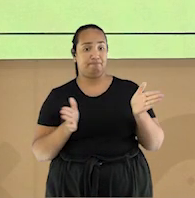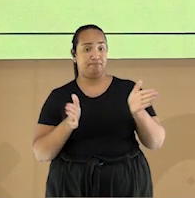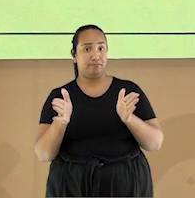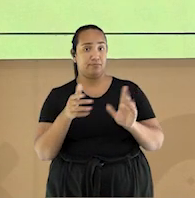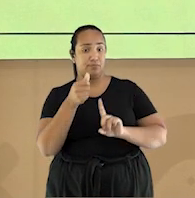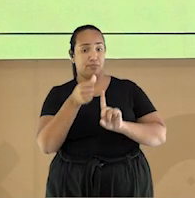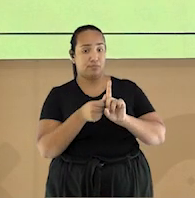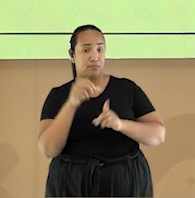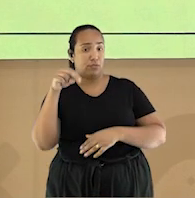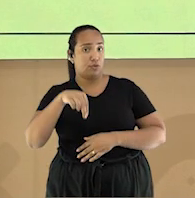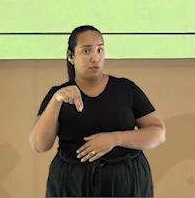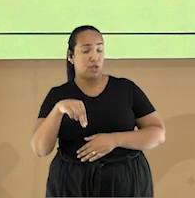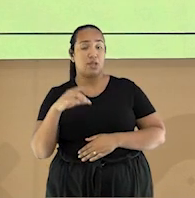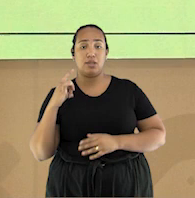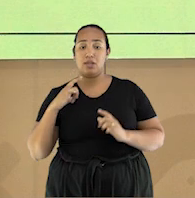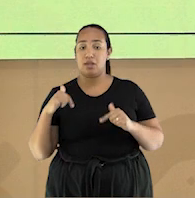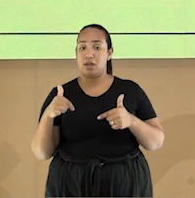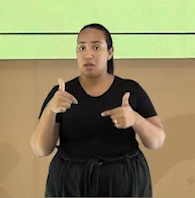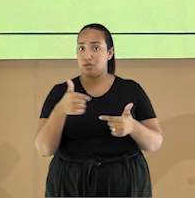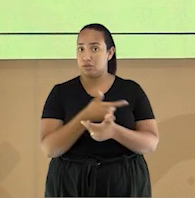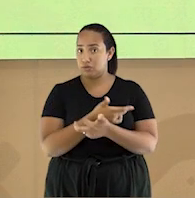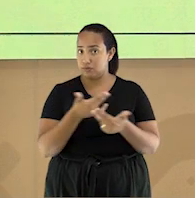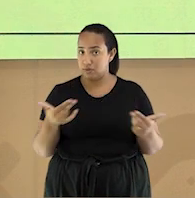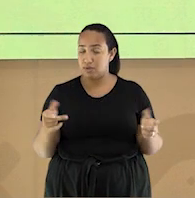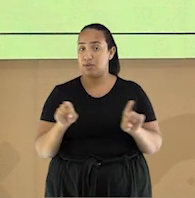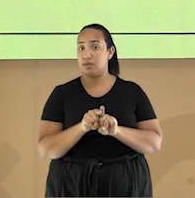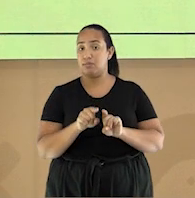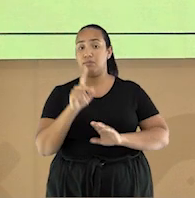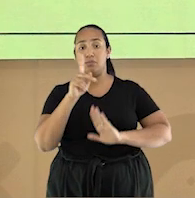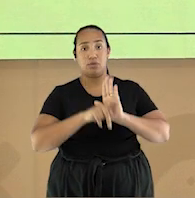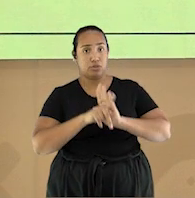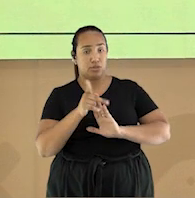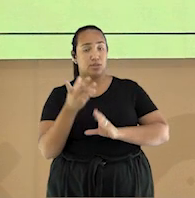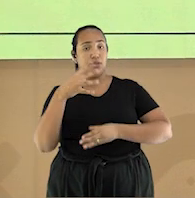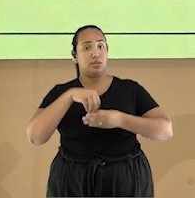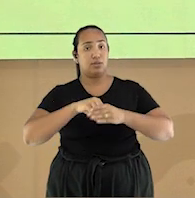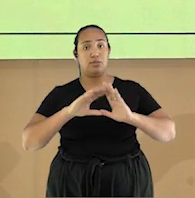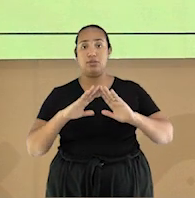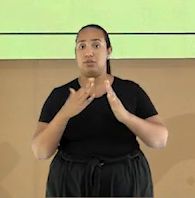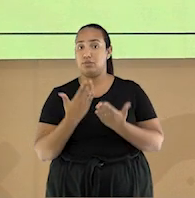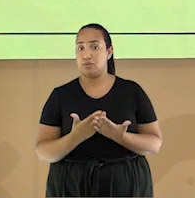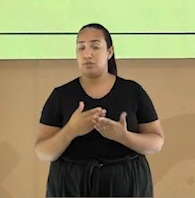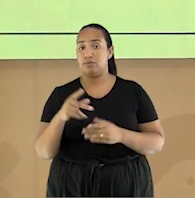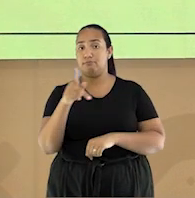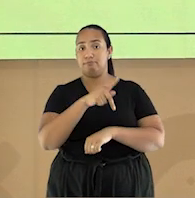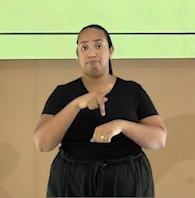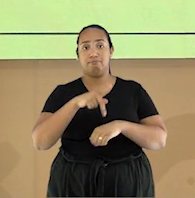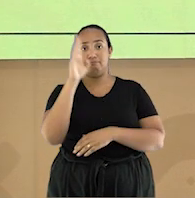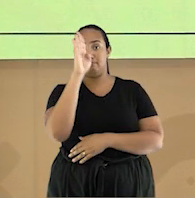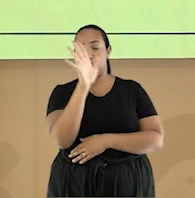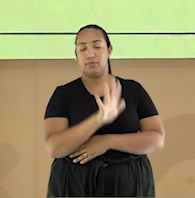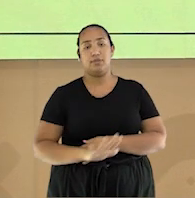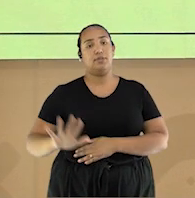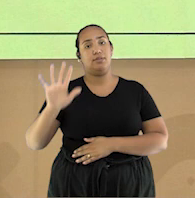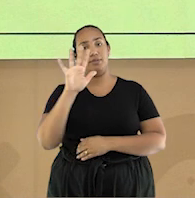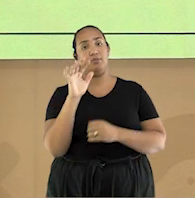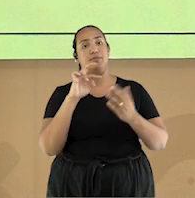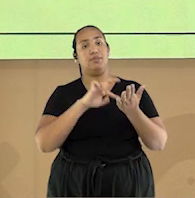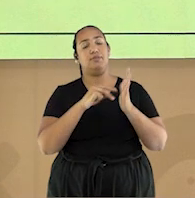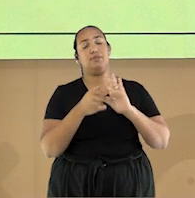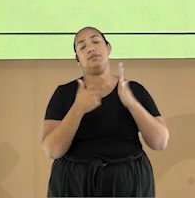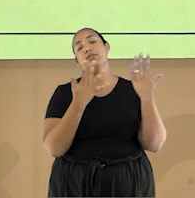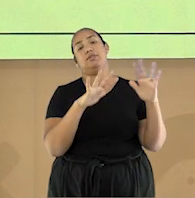novembro, diversas atividades e projetos são realizados nas escolas de todo o país para comemorar a luta dos